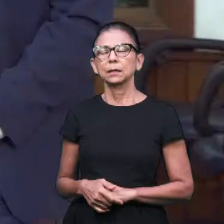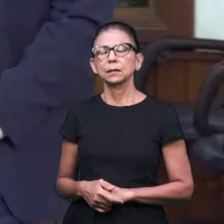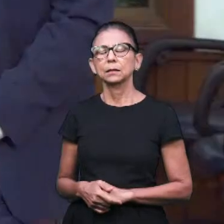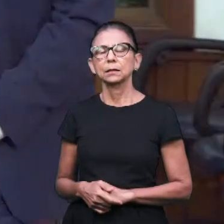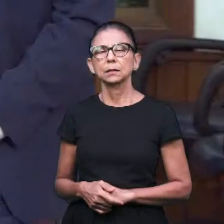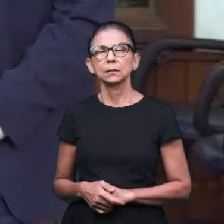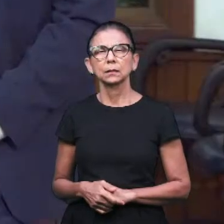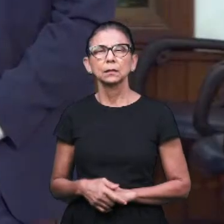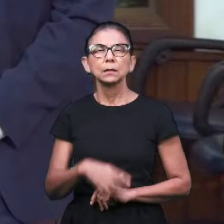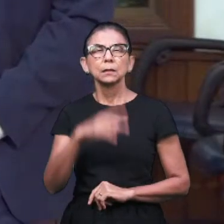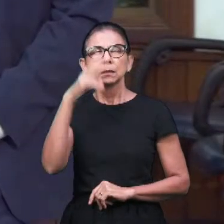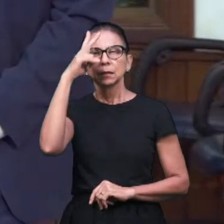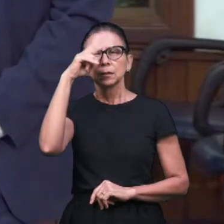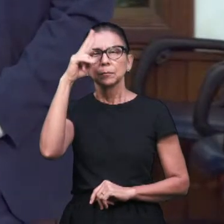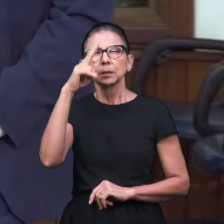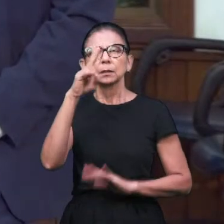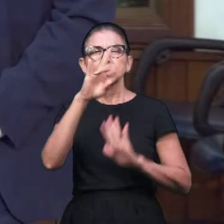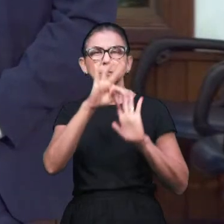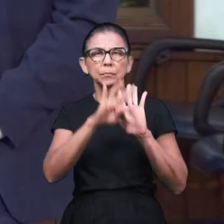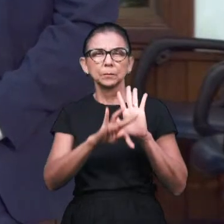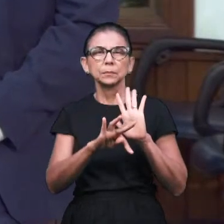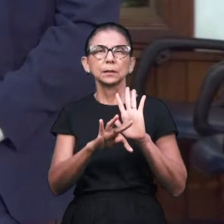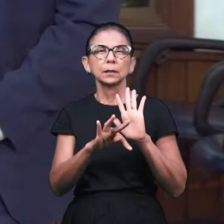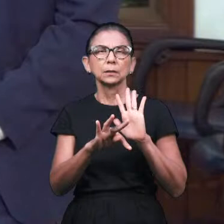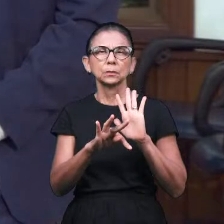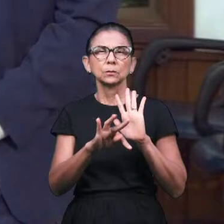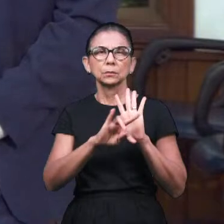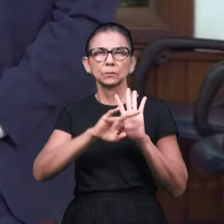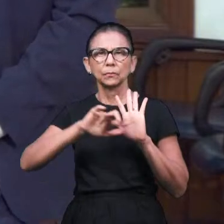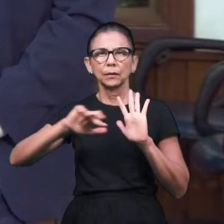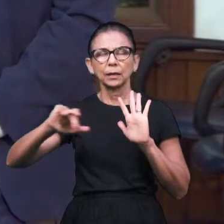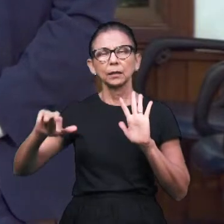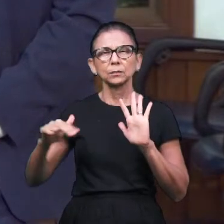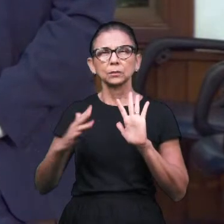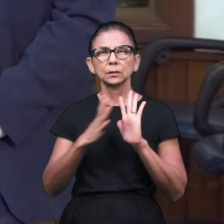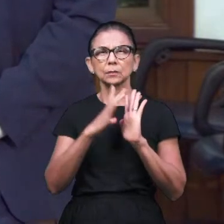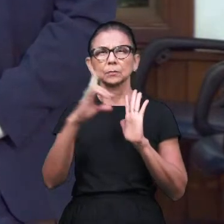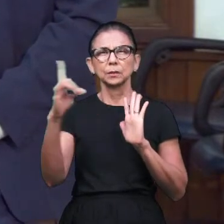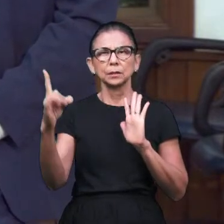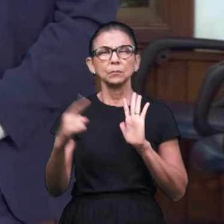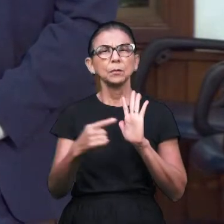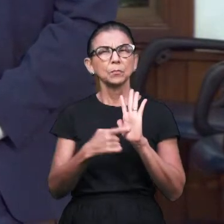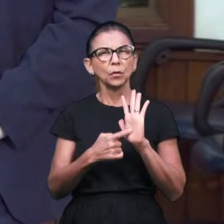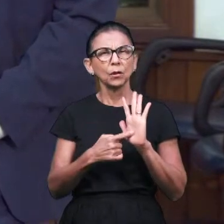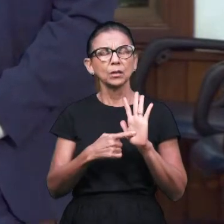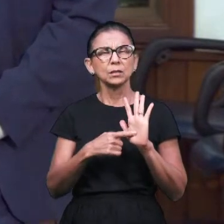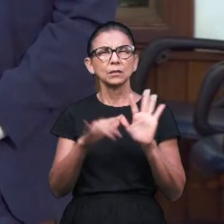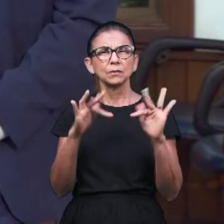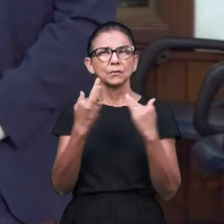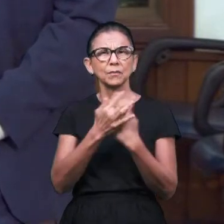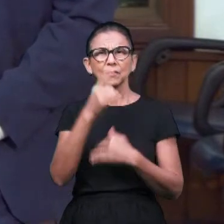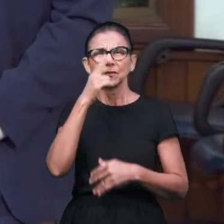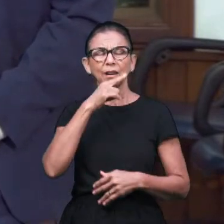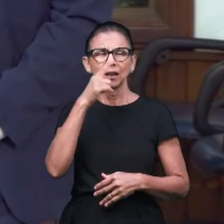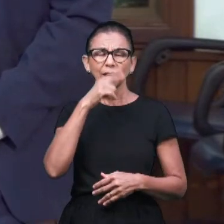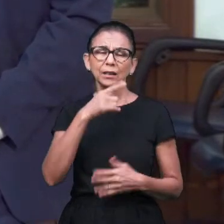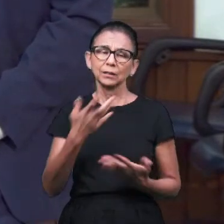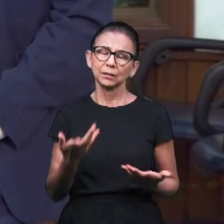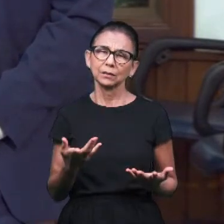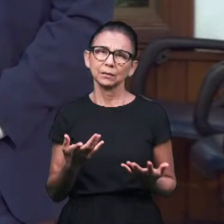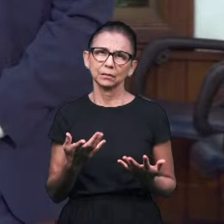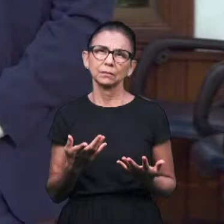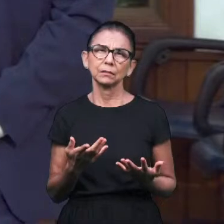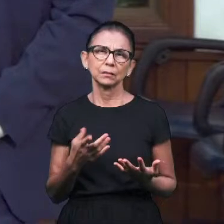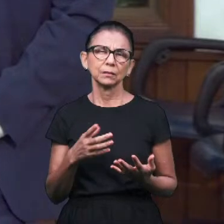Lembramos de muitos textos na Bíblia. A Bíblia só mostra muitos textos, as falhas nas famílias, mostra falhas, porque toda família tem os